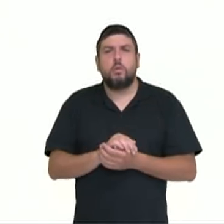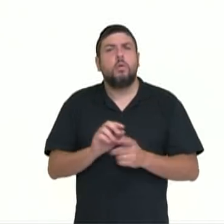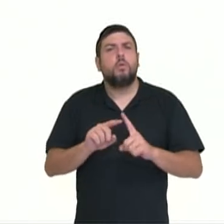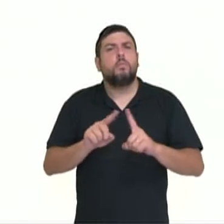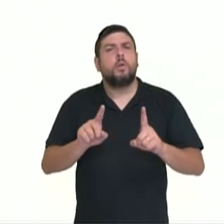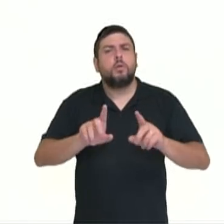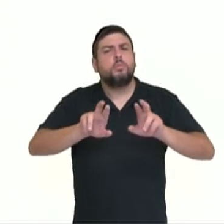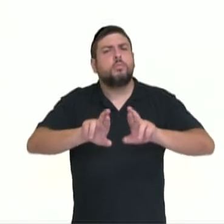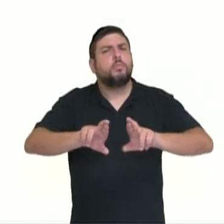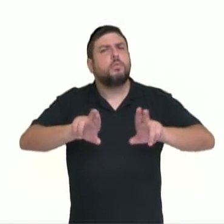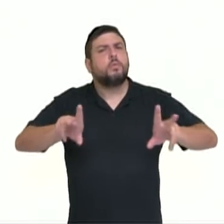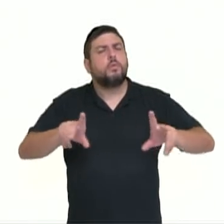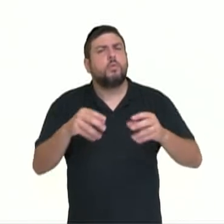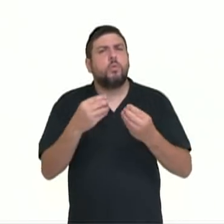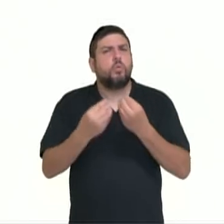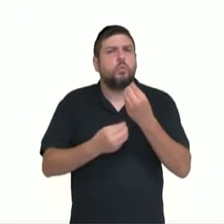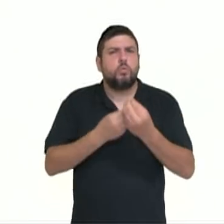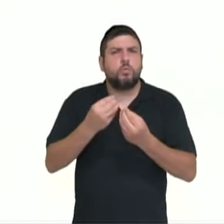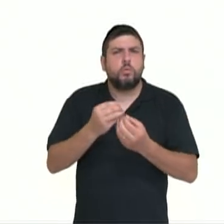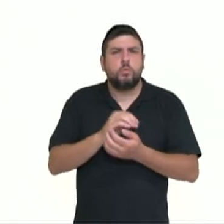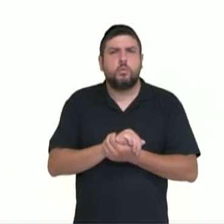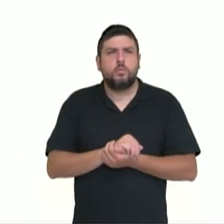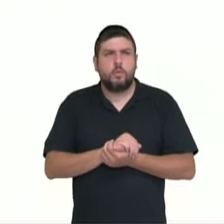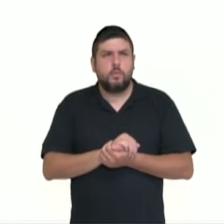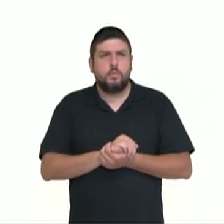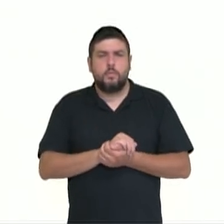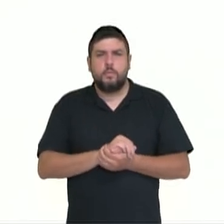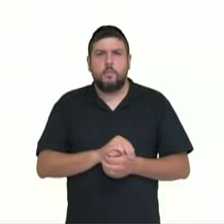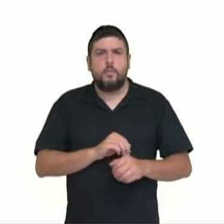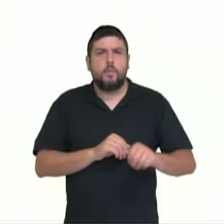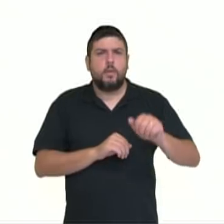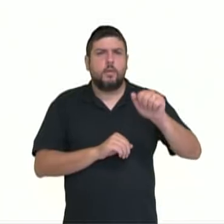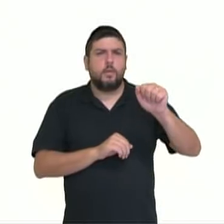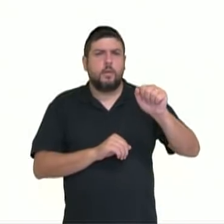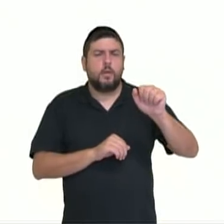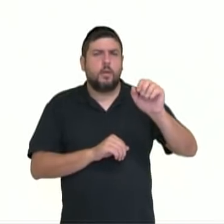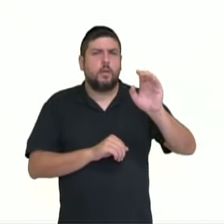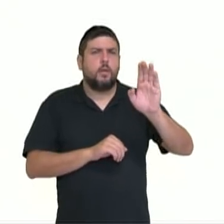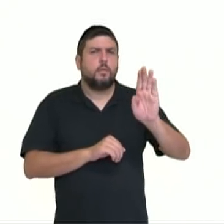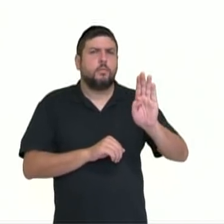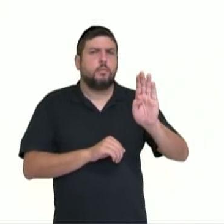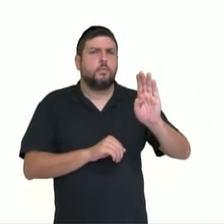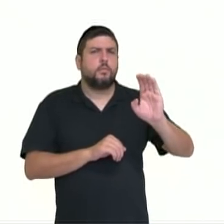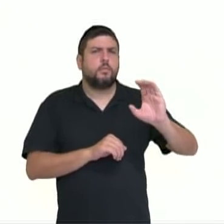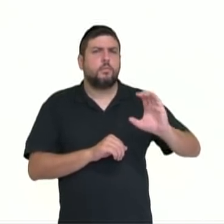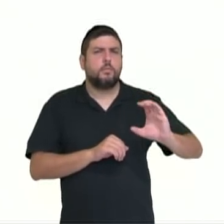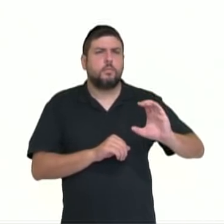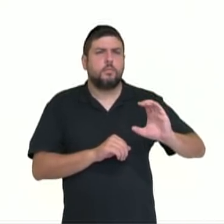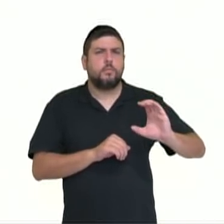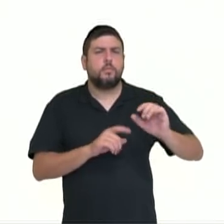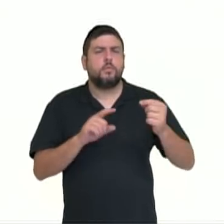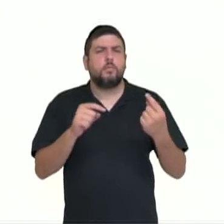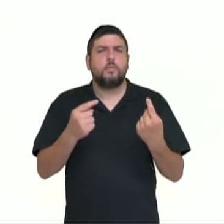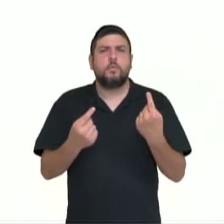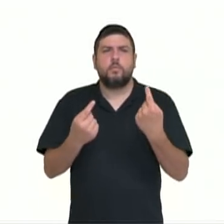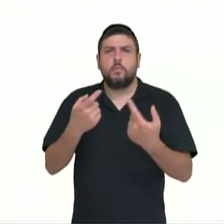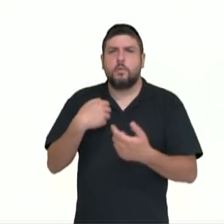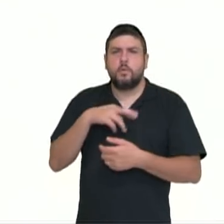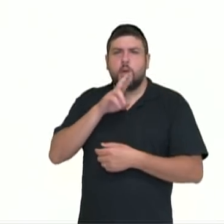diferencia? Será que é o timbre, a frequência,